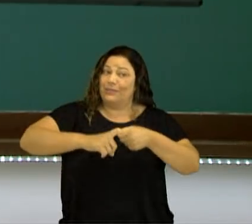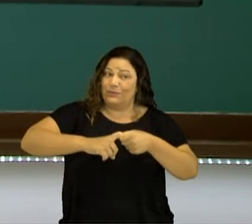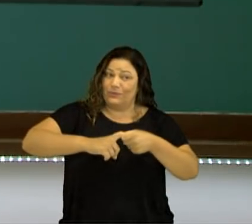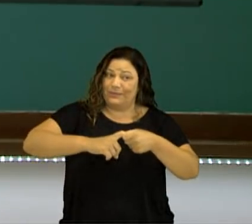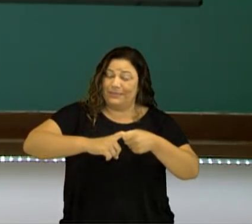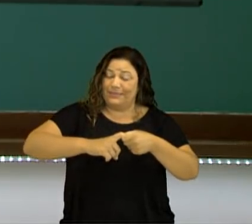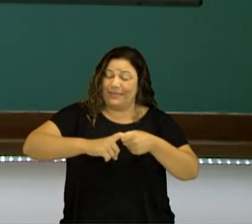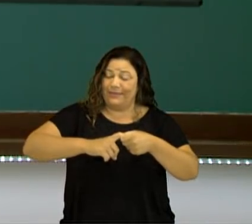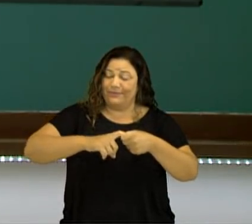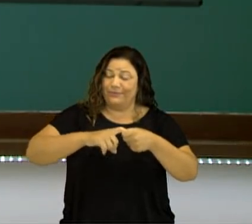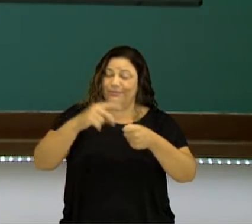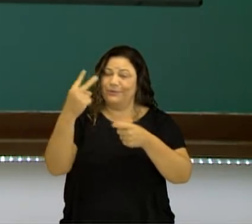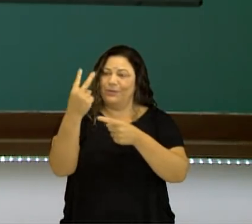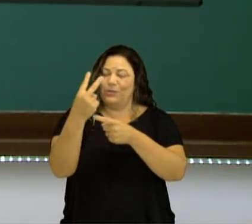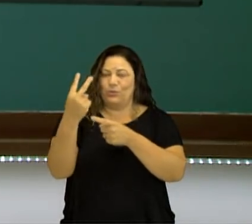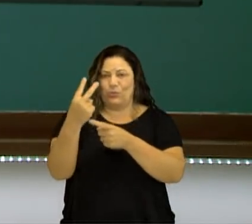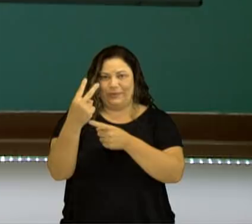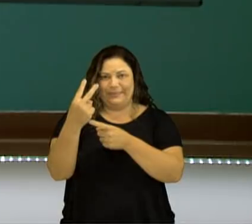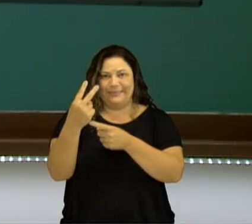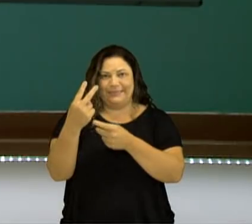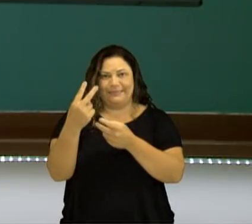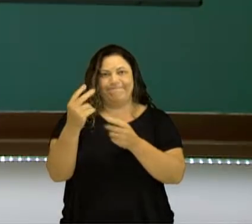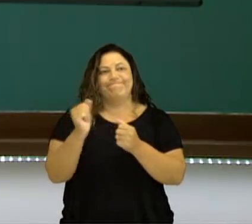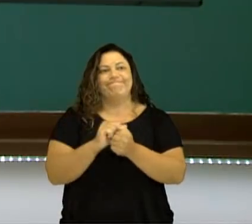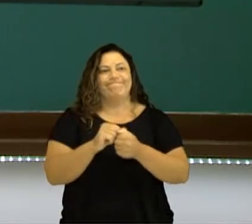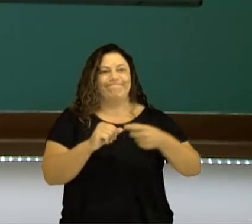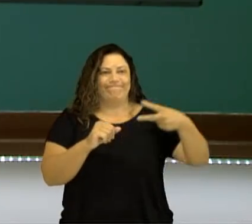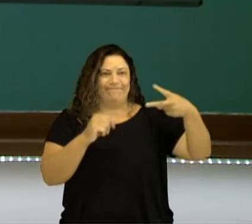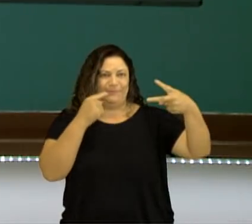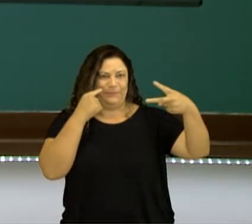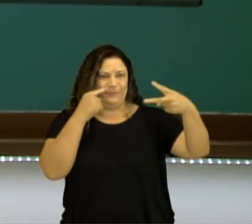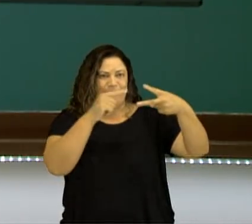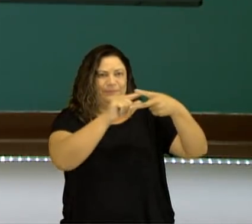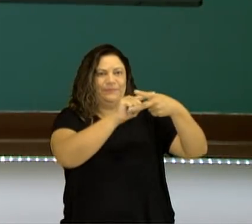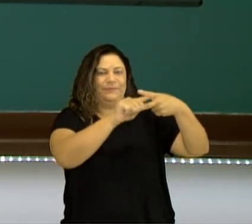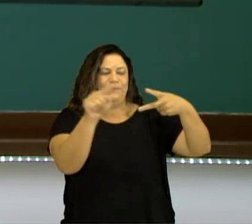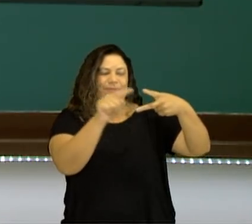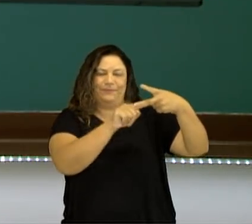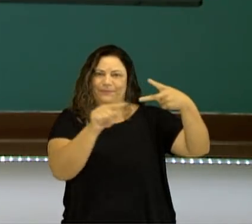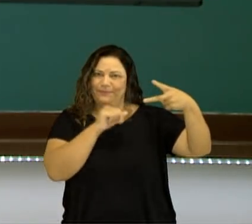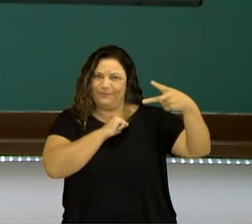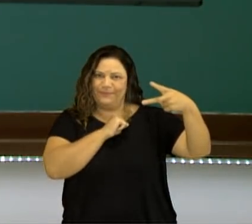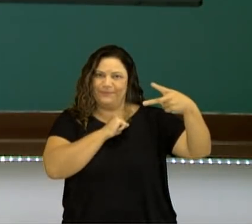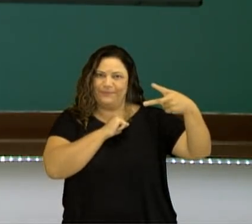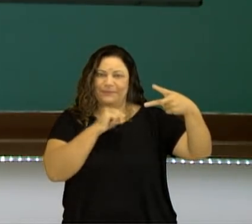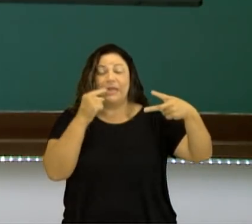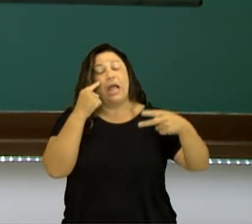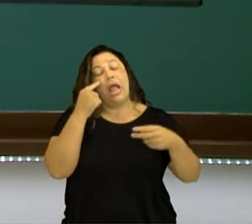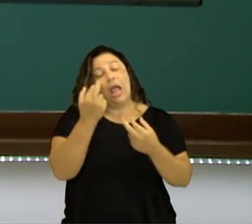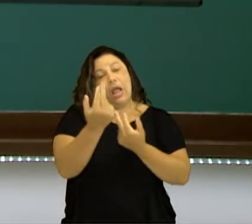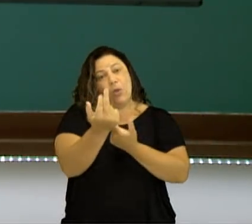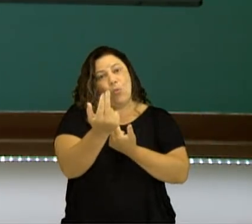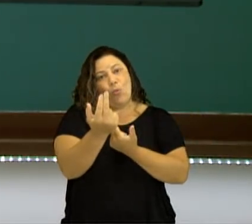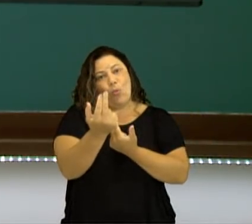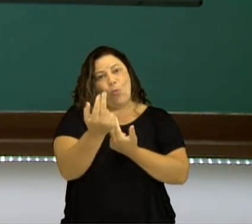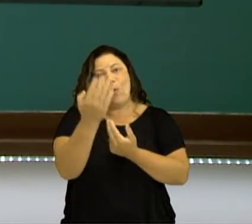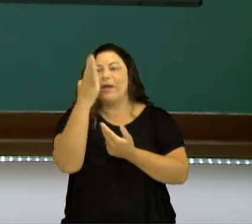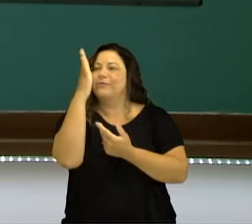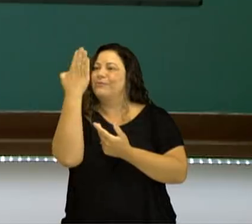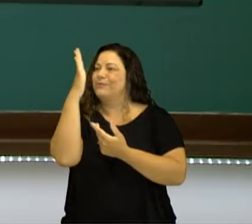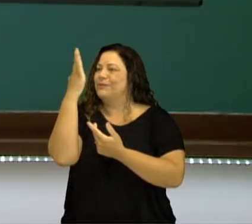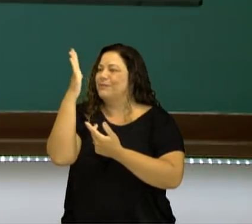em B. Então eu não posso, posso ter uma única imagem. É como você na frente do seu espelho, só tem uma